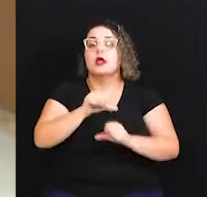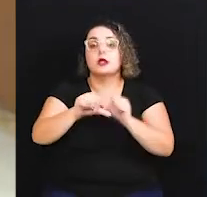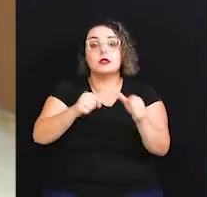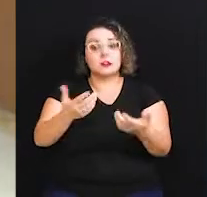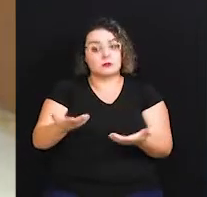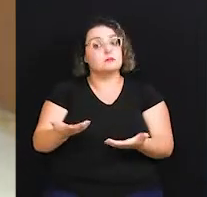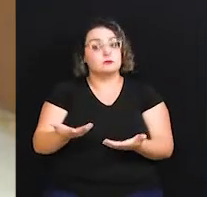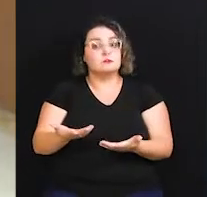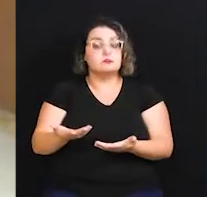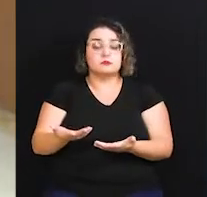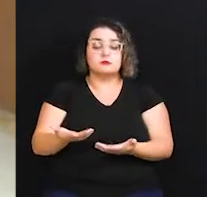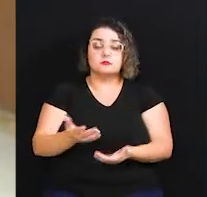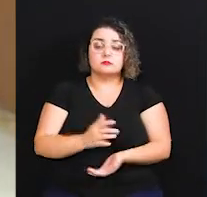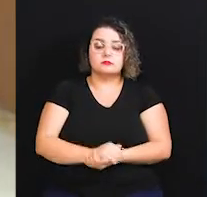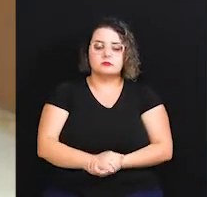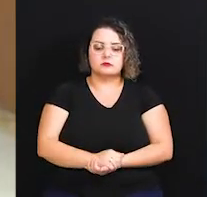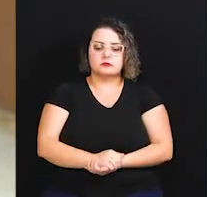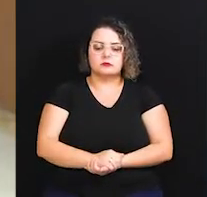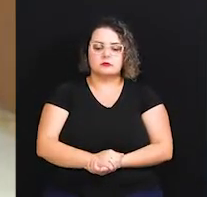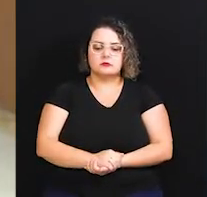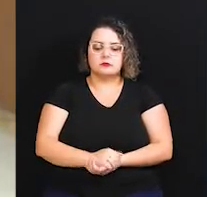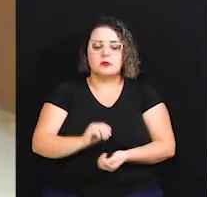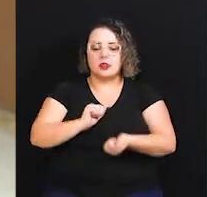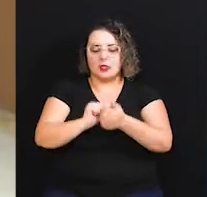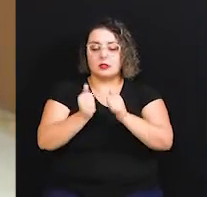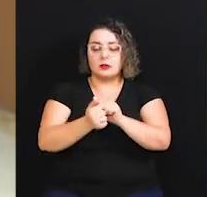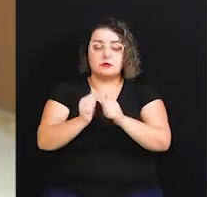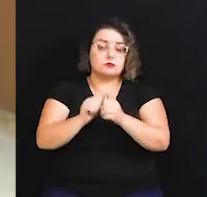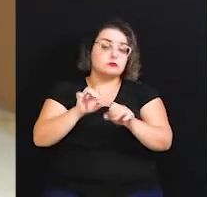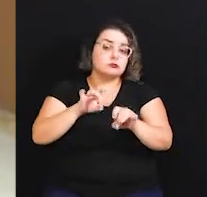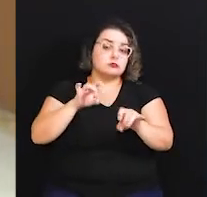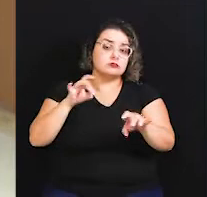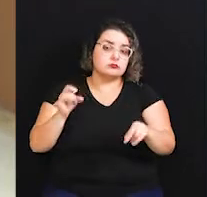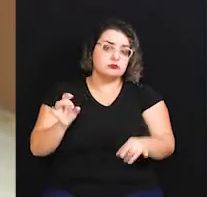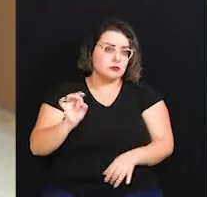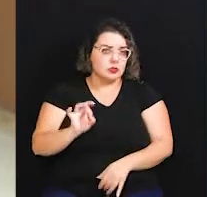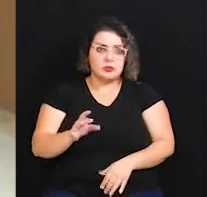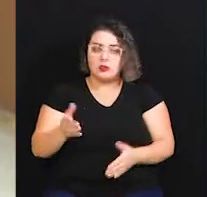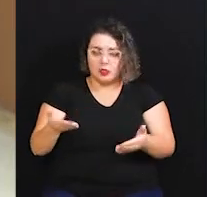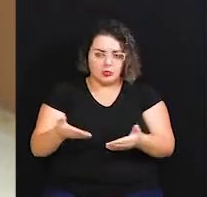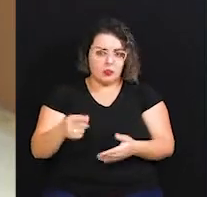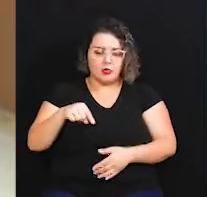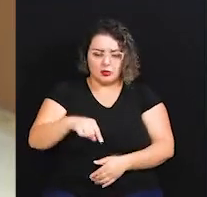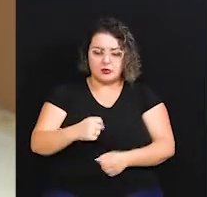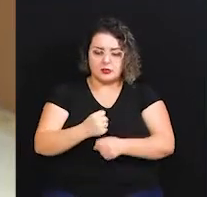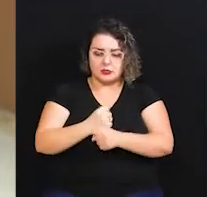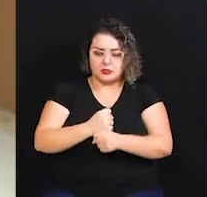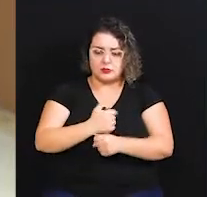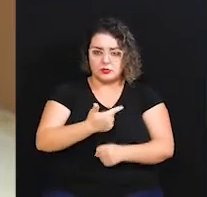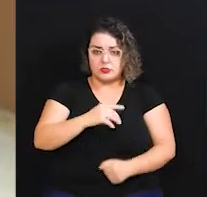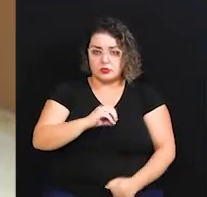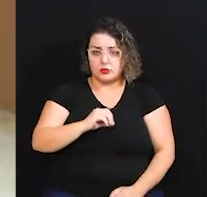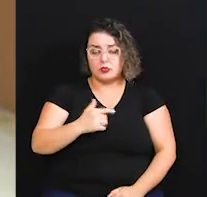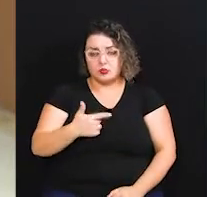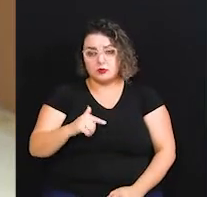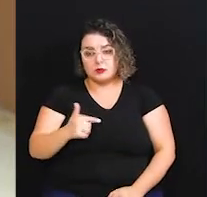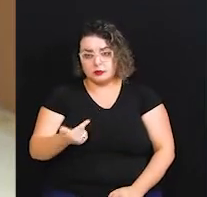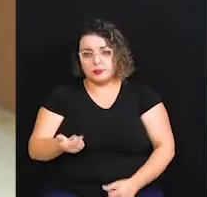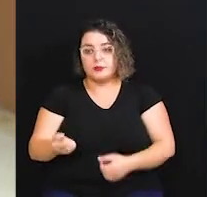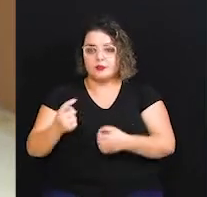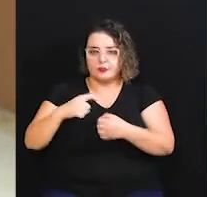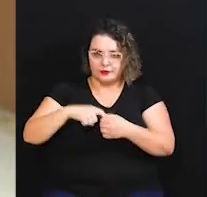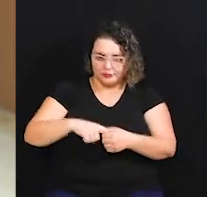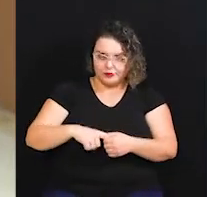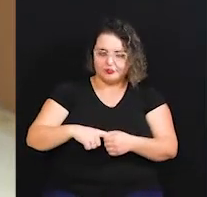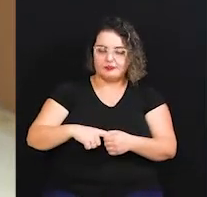tivemos que nos adaptarmos para esse formato online. E só agora mesmo, nesse ano de 2022, retornando aí